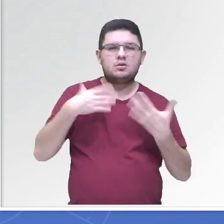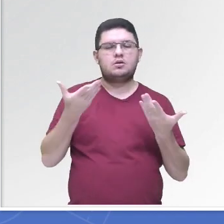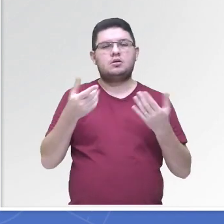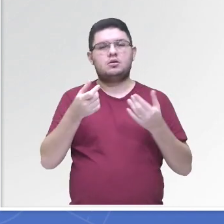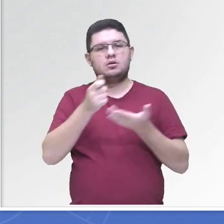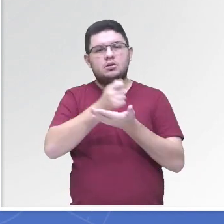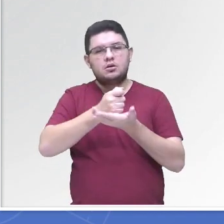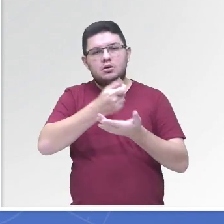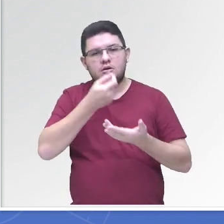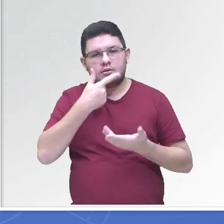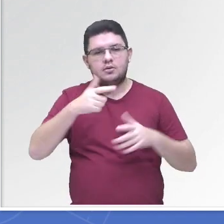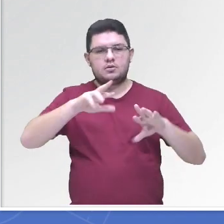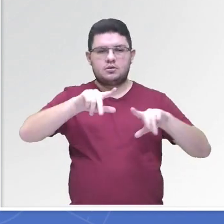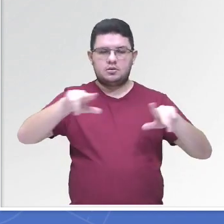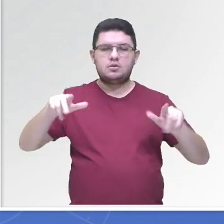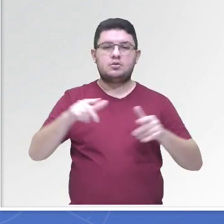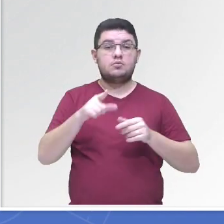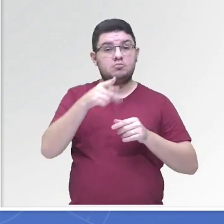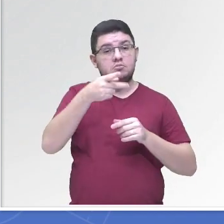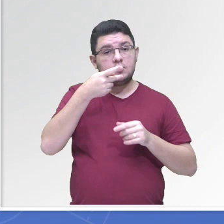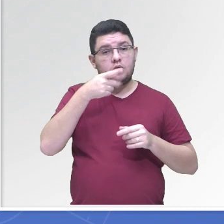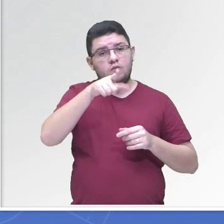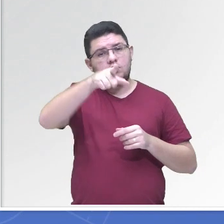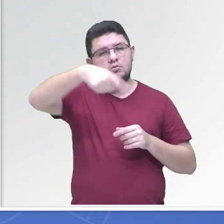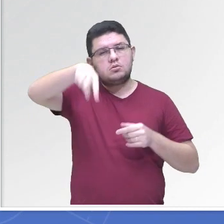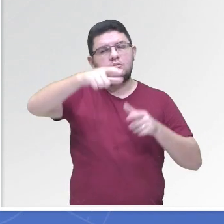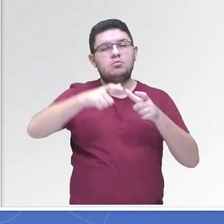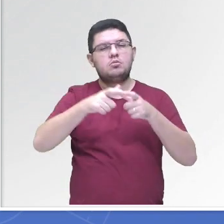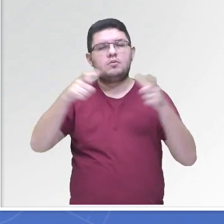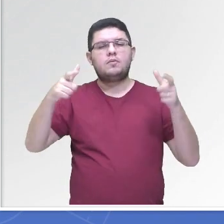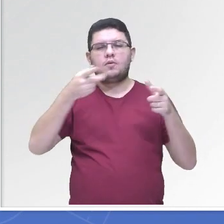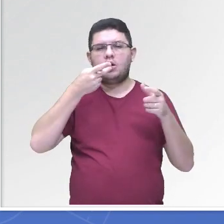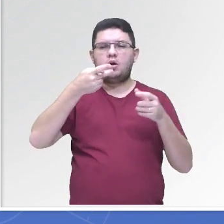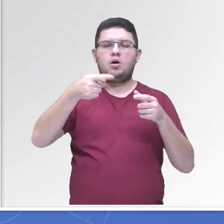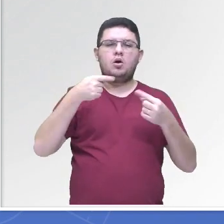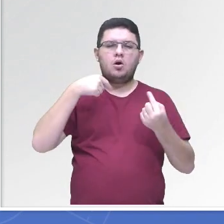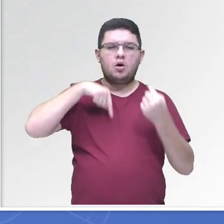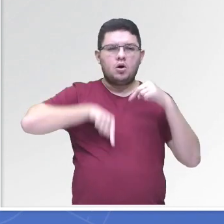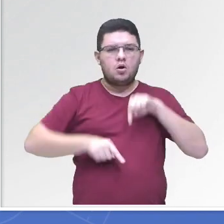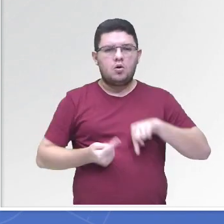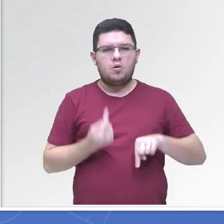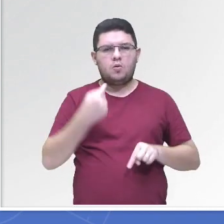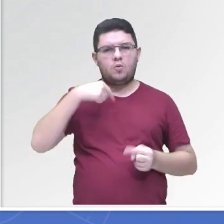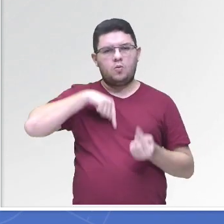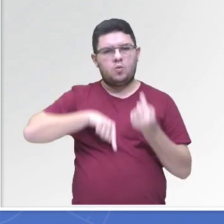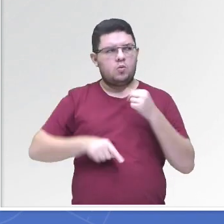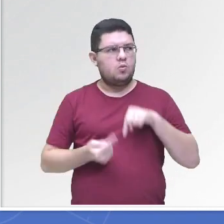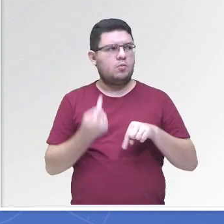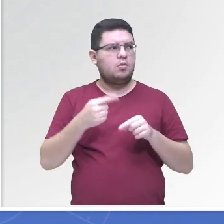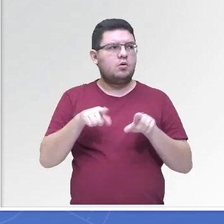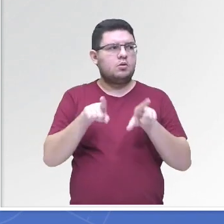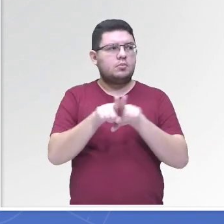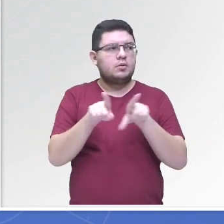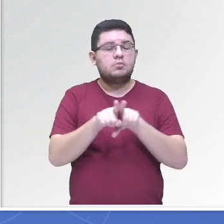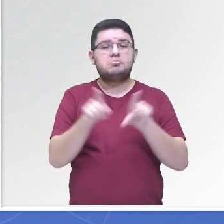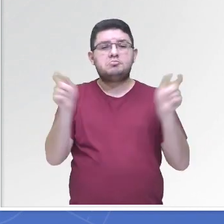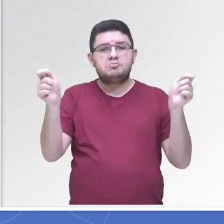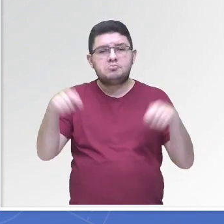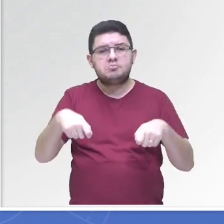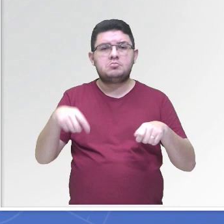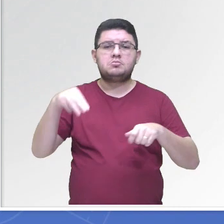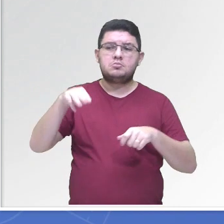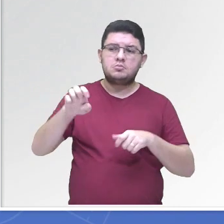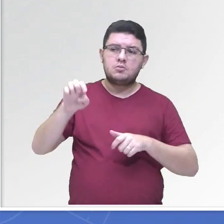vocês colocaram, né, os hormônios, noradrenalina, endorfina, poderia também o mentol, né,